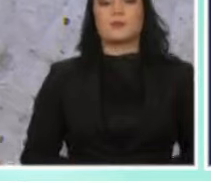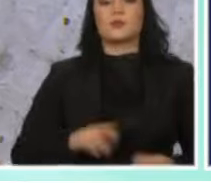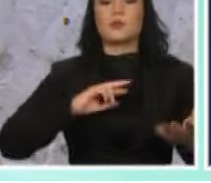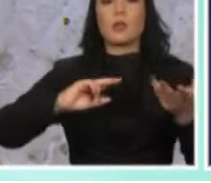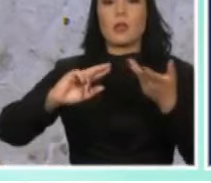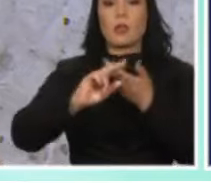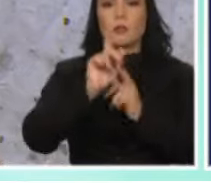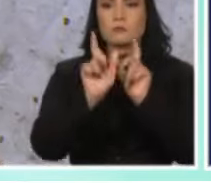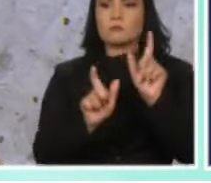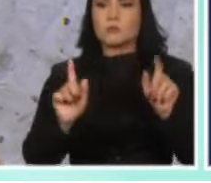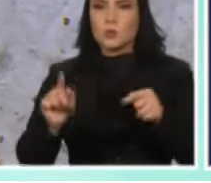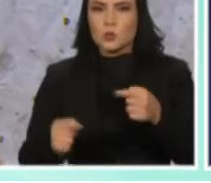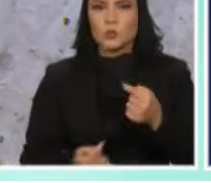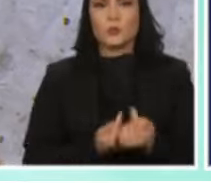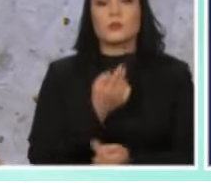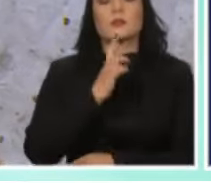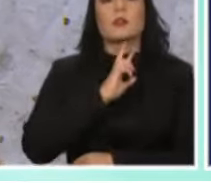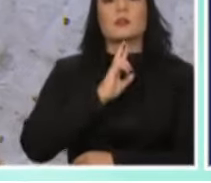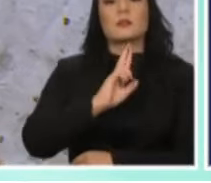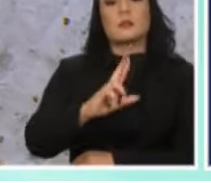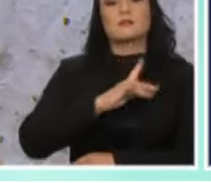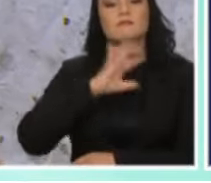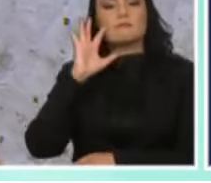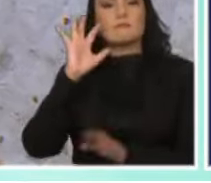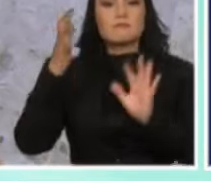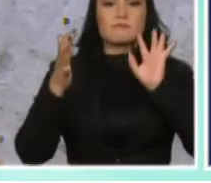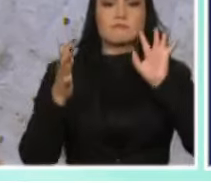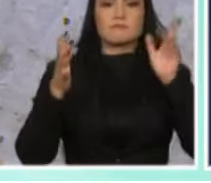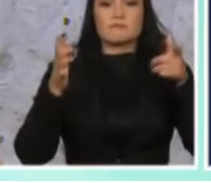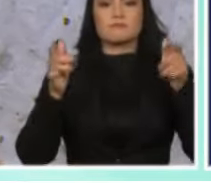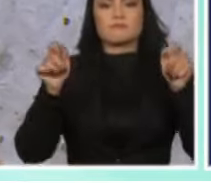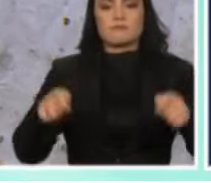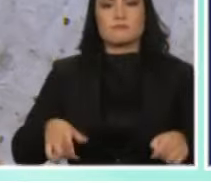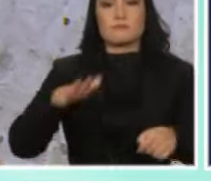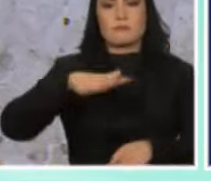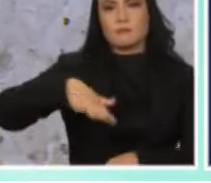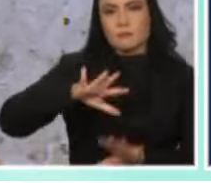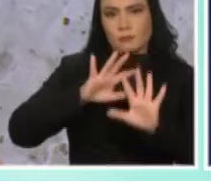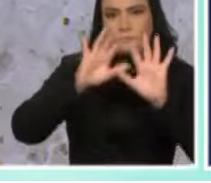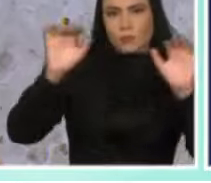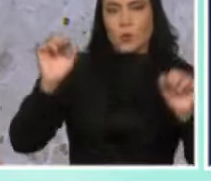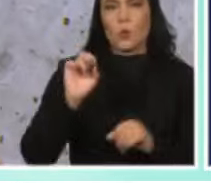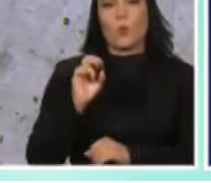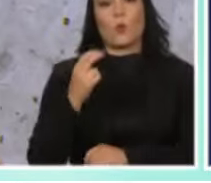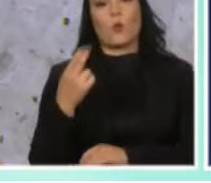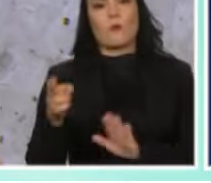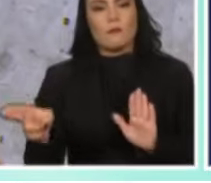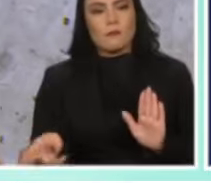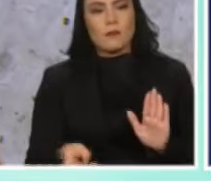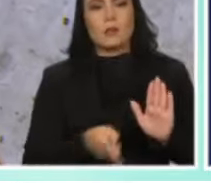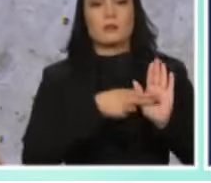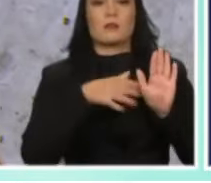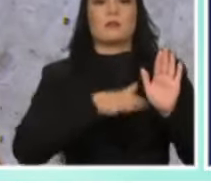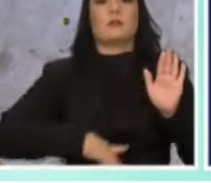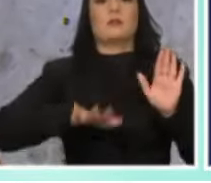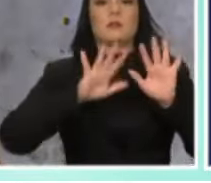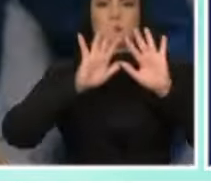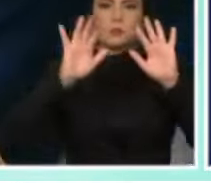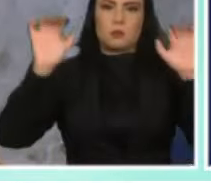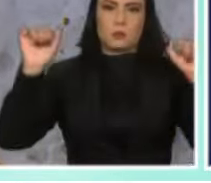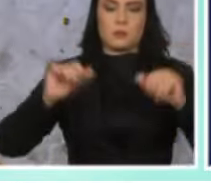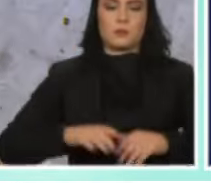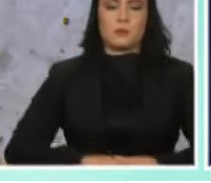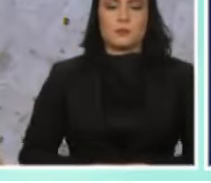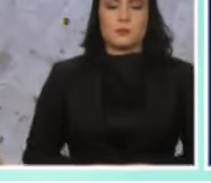precisam passar por comissões especiais que precisam ser criadas e nas comissões especiais elas passam por avaliação antes